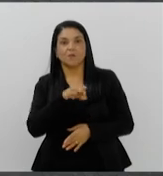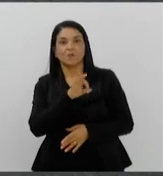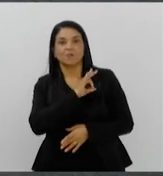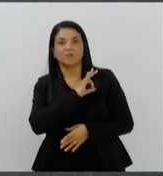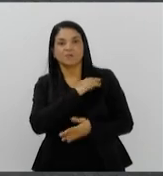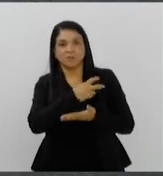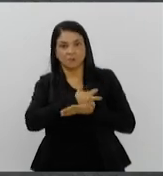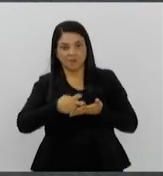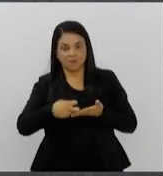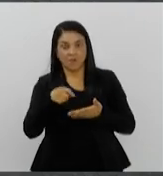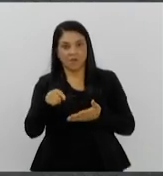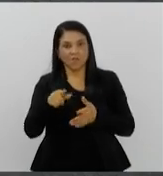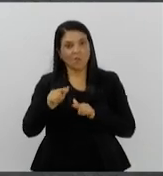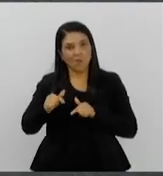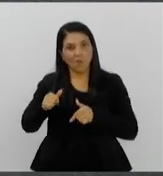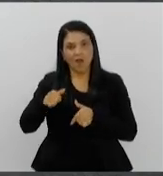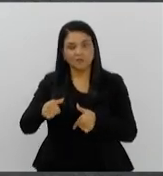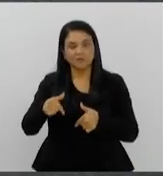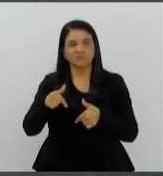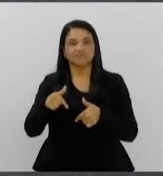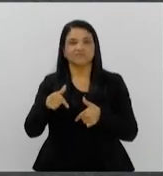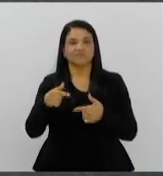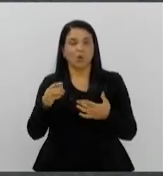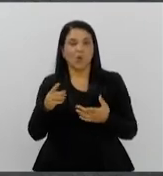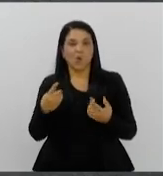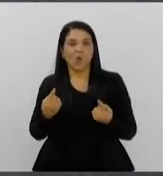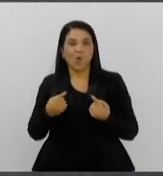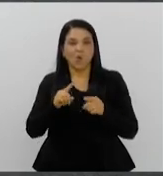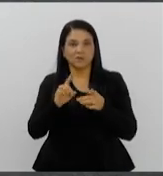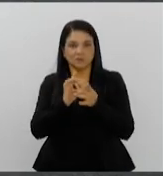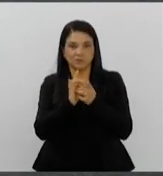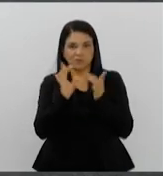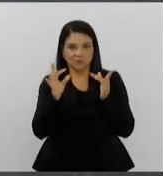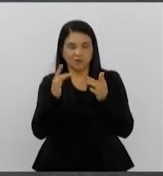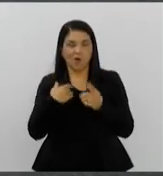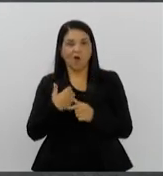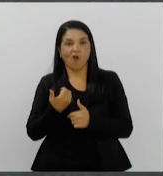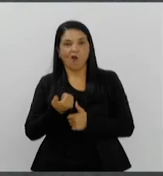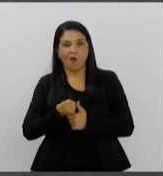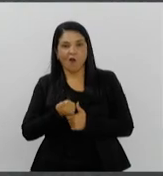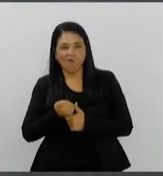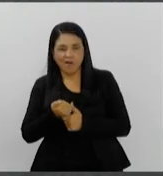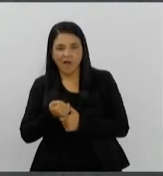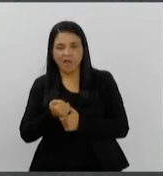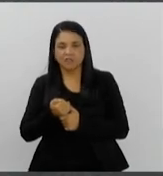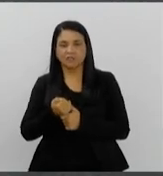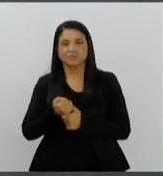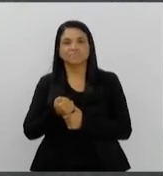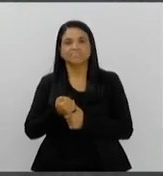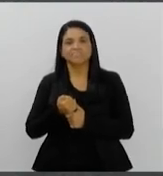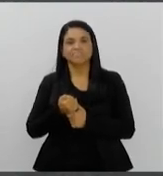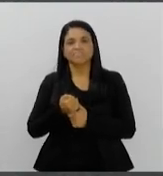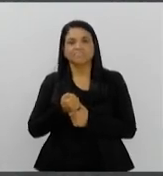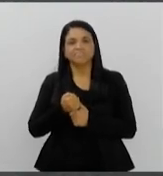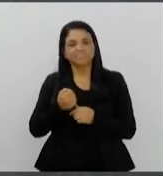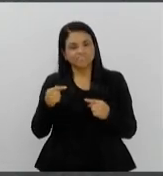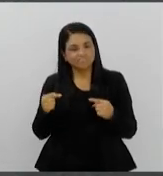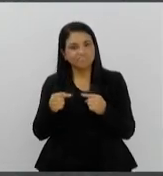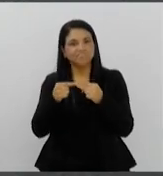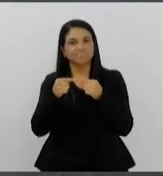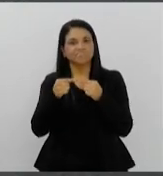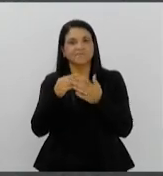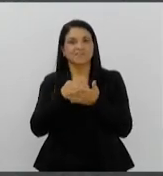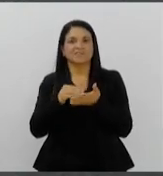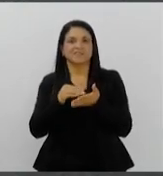um ato antidemocrático, um ato covarde, aliás, bem típico dessa Secretaria de Administração Penitenciária, depois fica